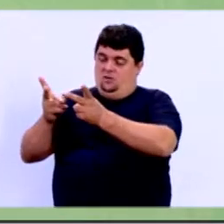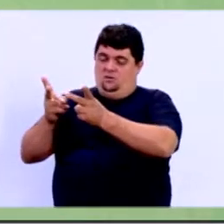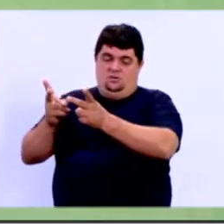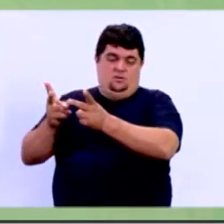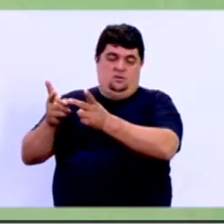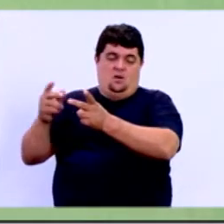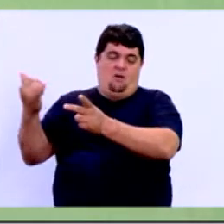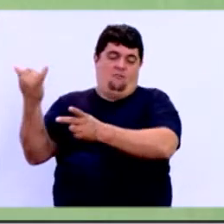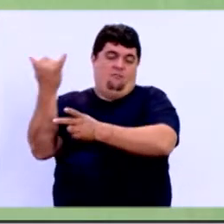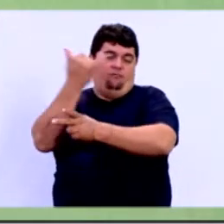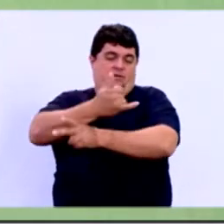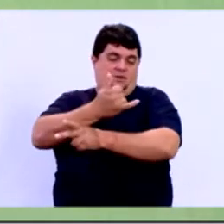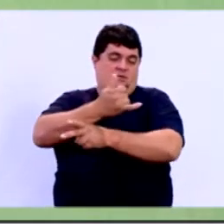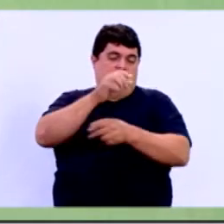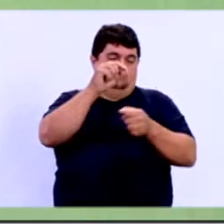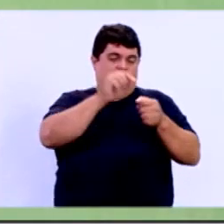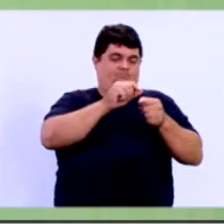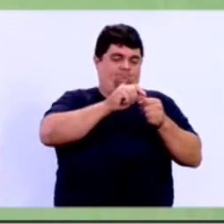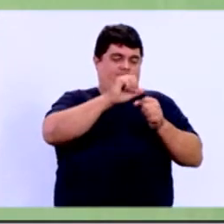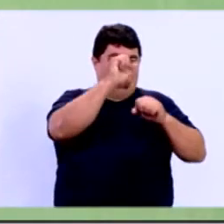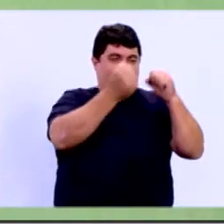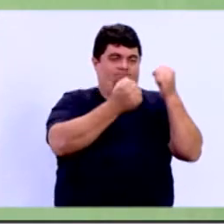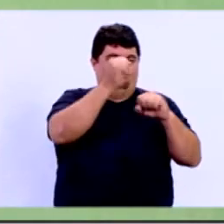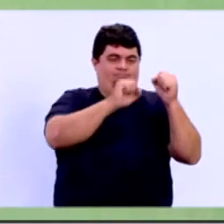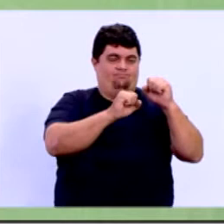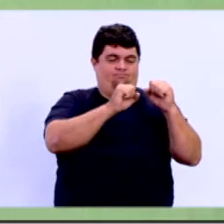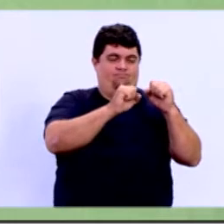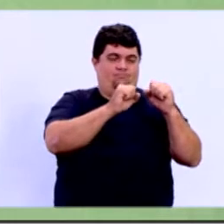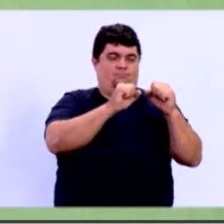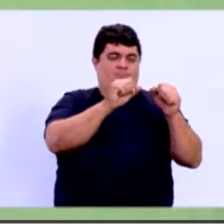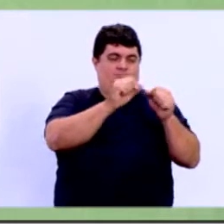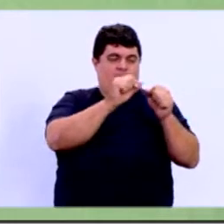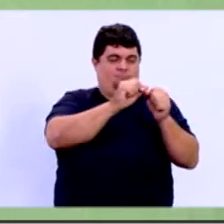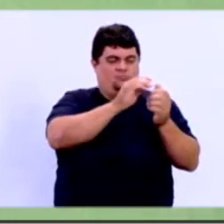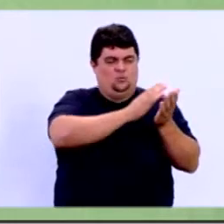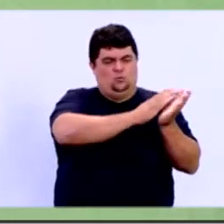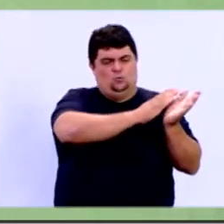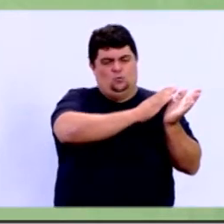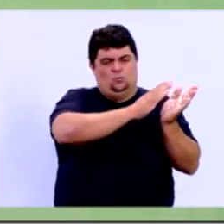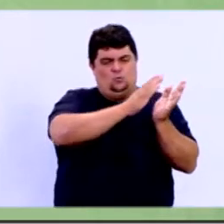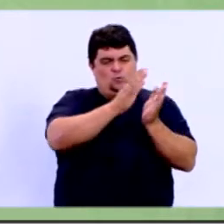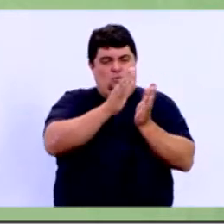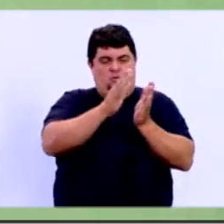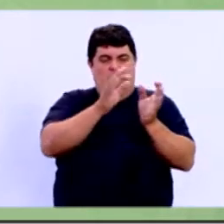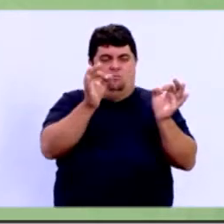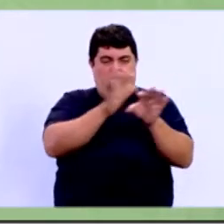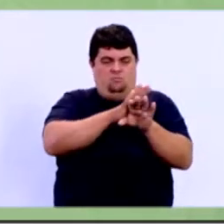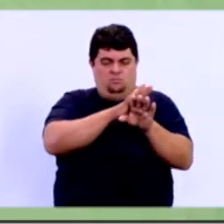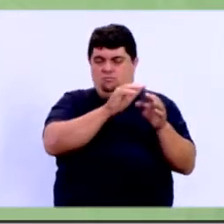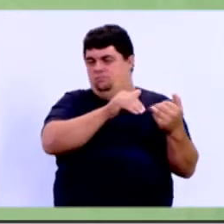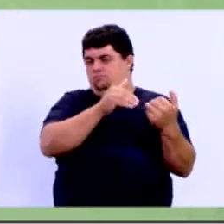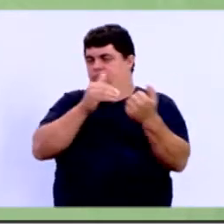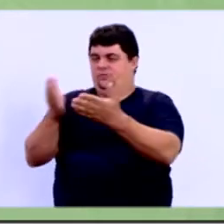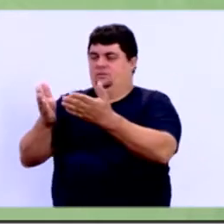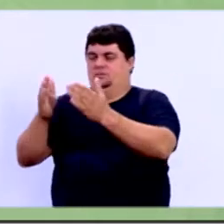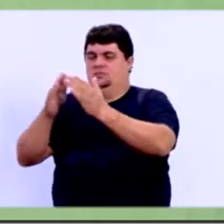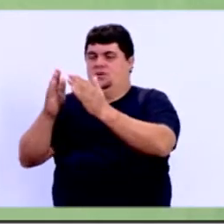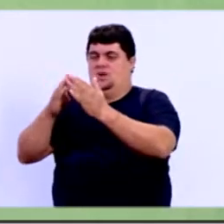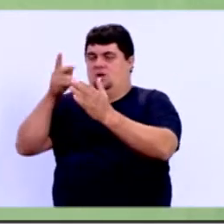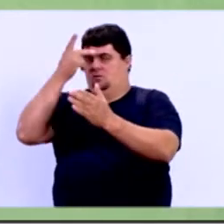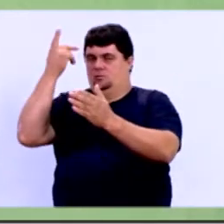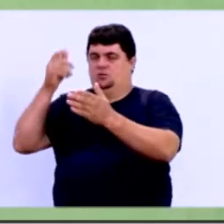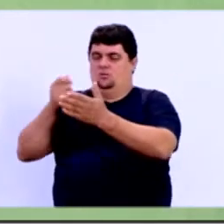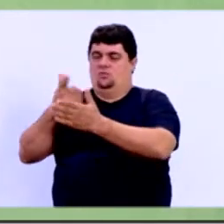acaba minimizando o estoque, o custo de estoque, né, facilitando aí a operacionalização da organização